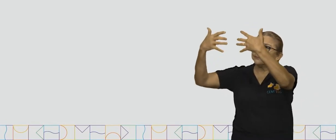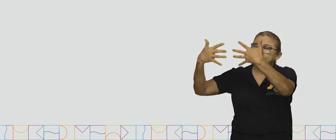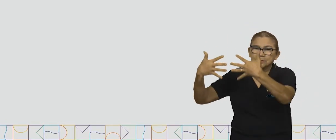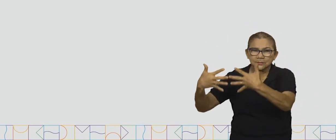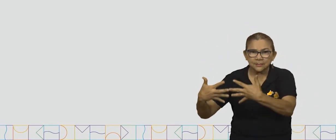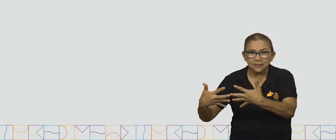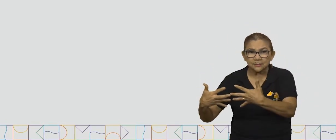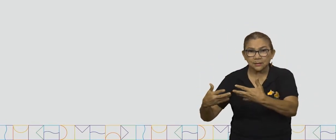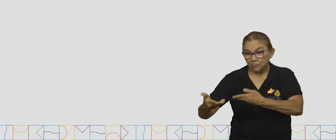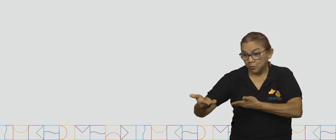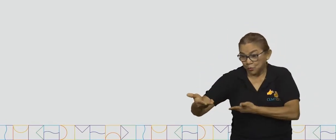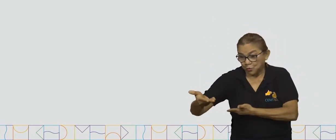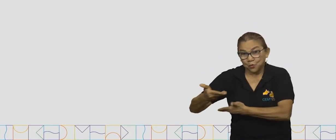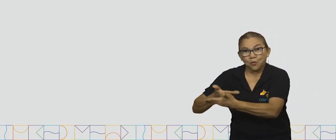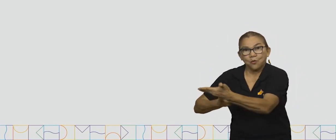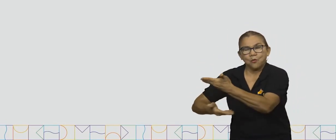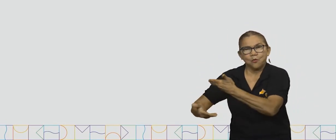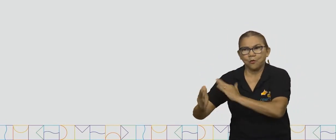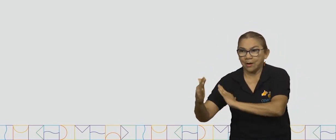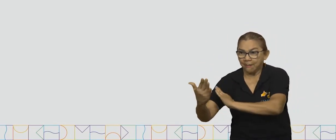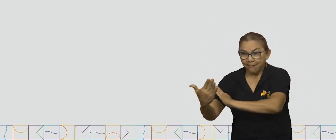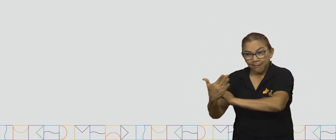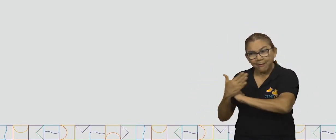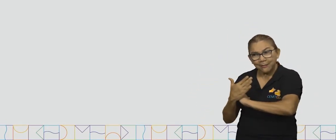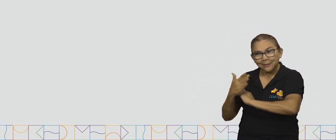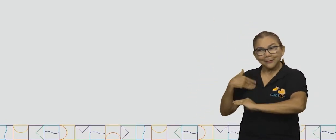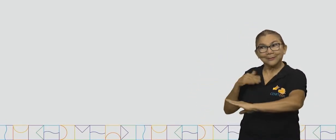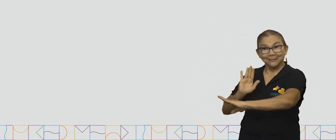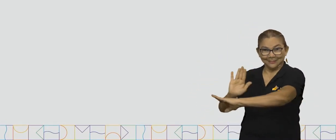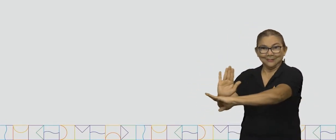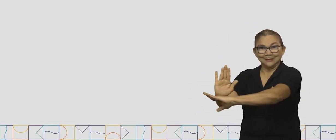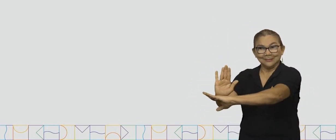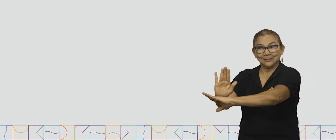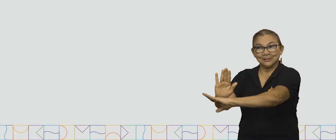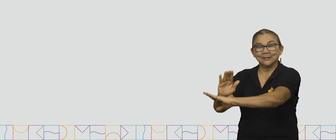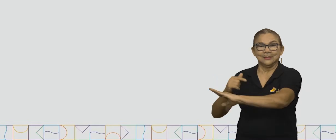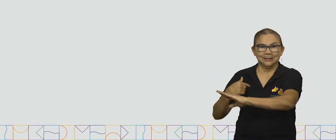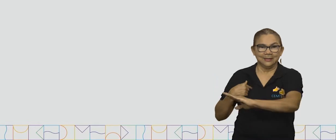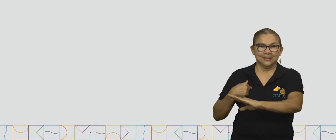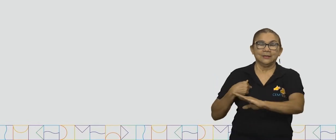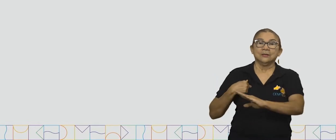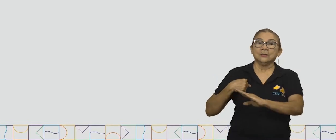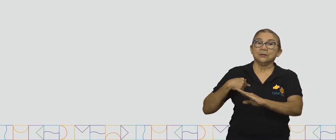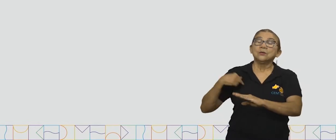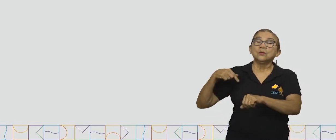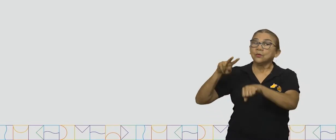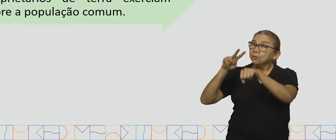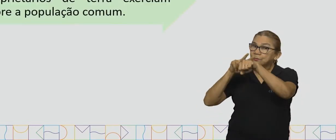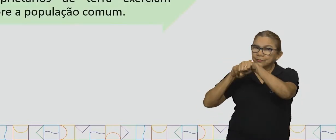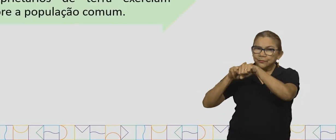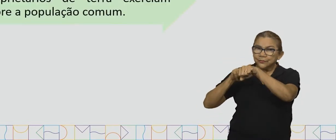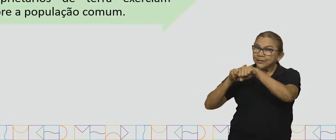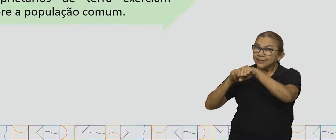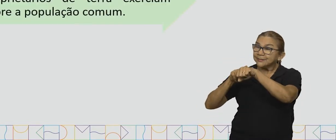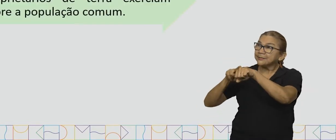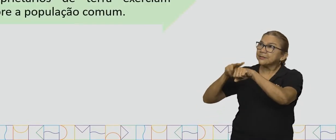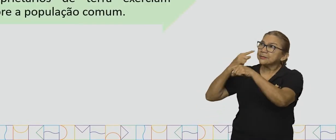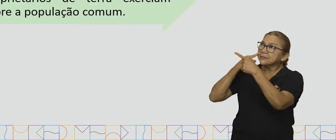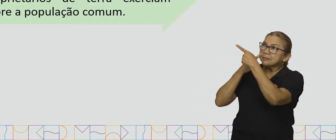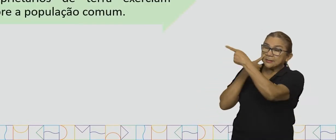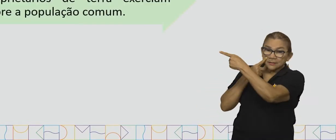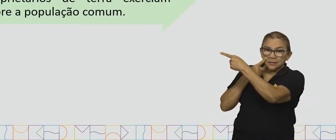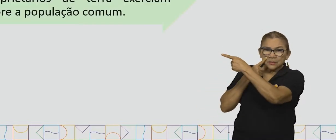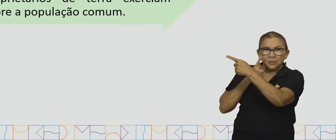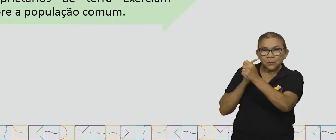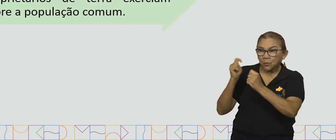de favores em que alguém concede algo em troca de benefícios políticos. O mandonismo é o controle que os